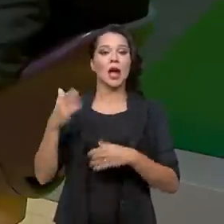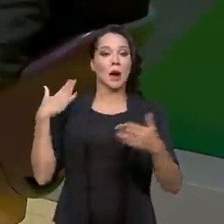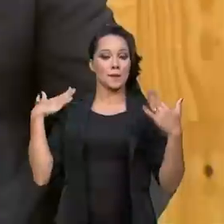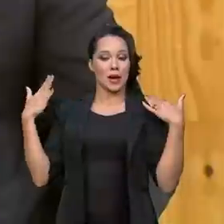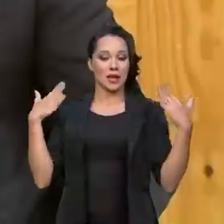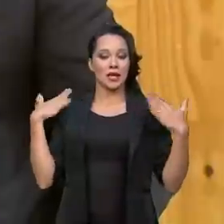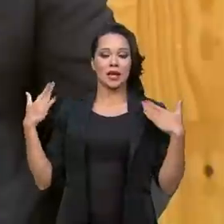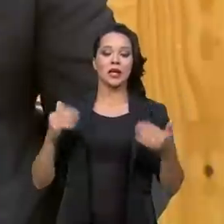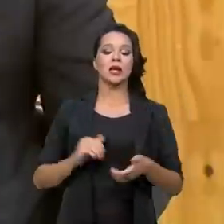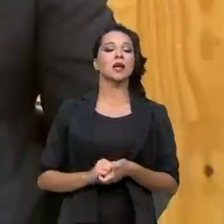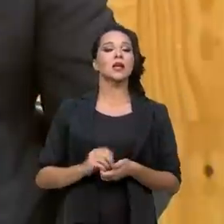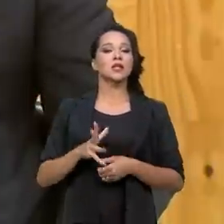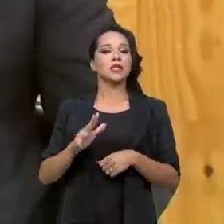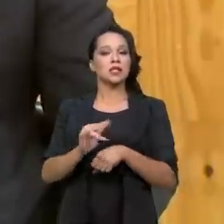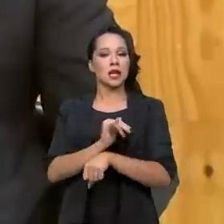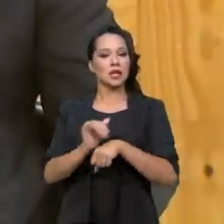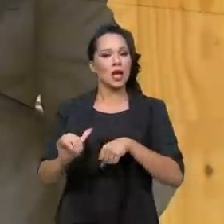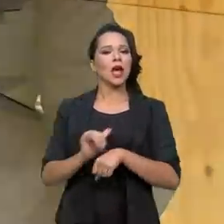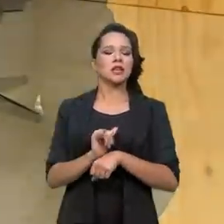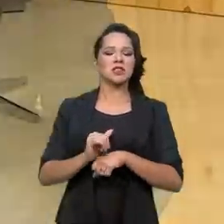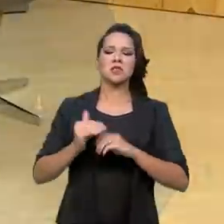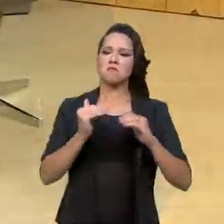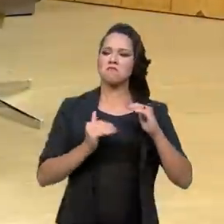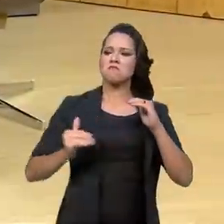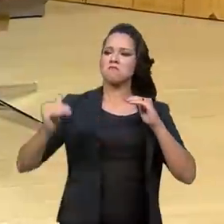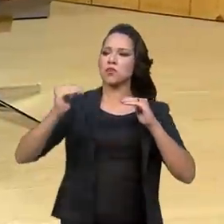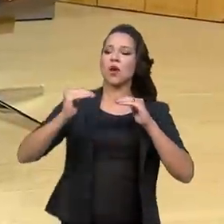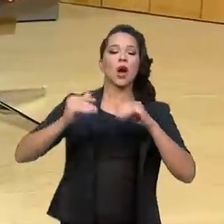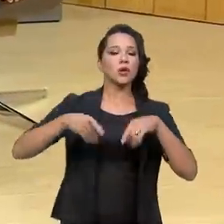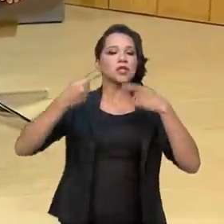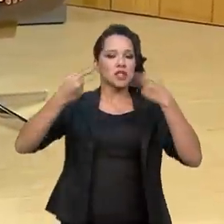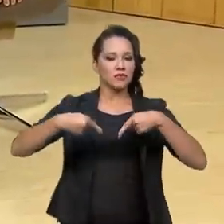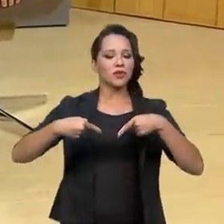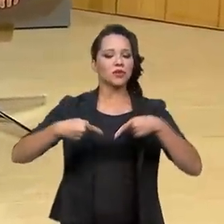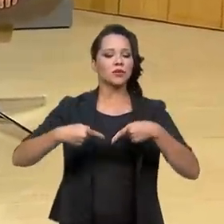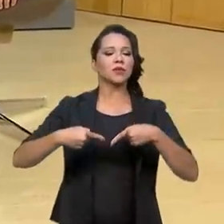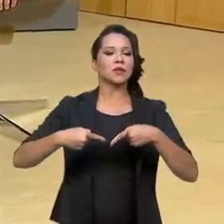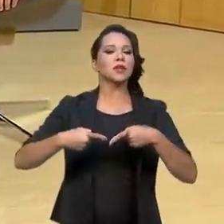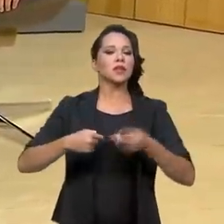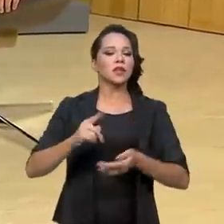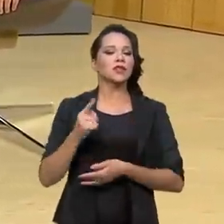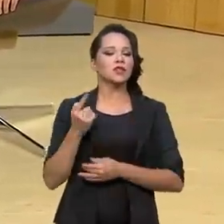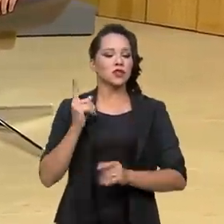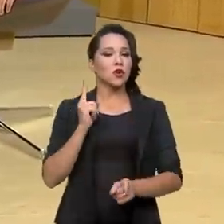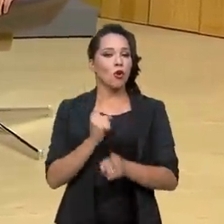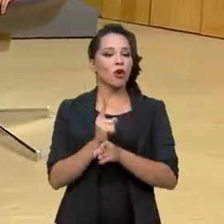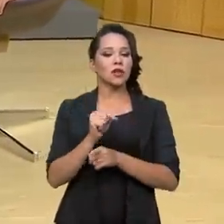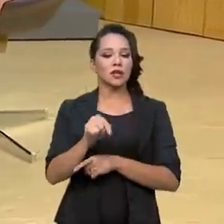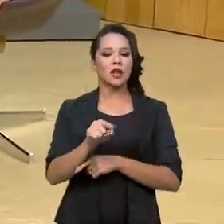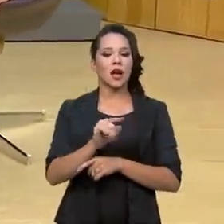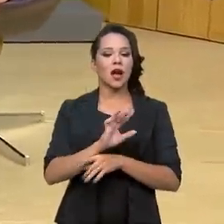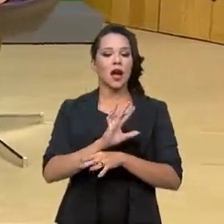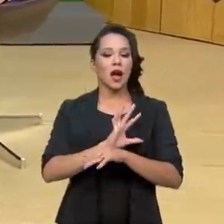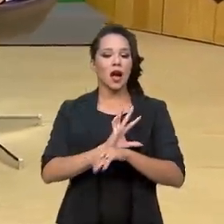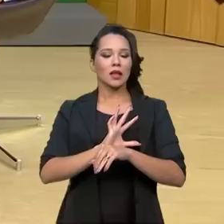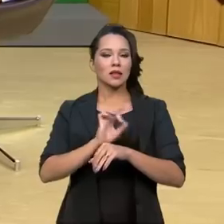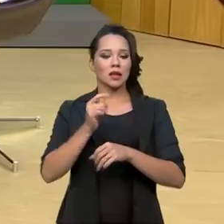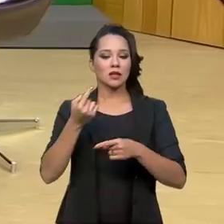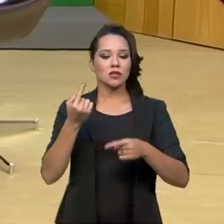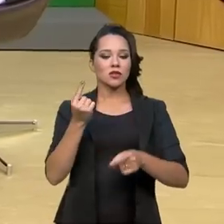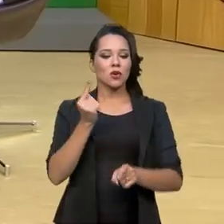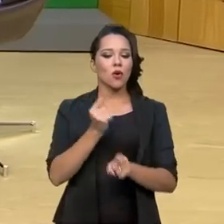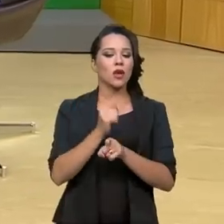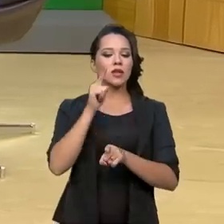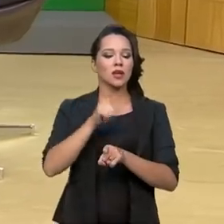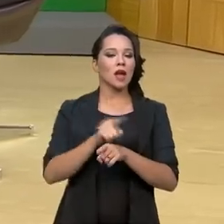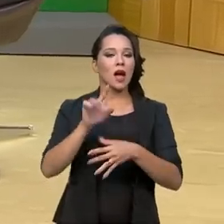Marinha de meios, de recursos, à altura dos desafios que nós encontramos na nossa Amazônia Azul. Em